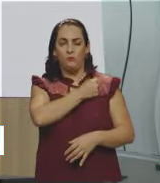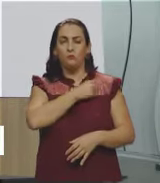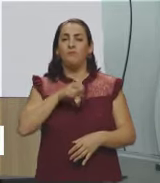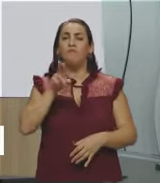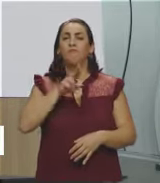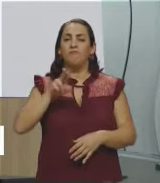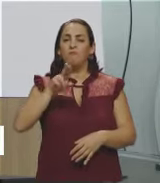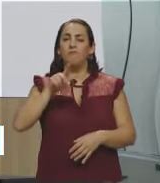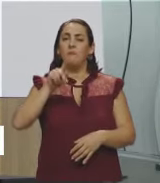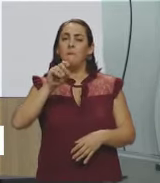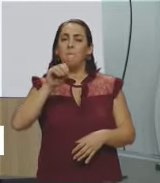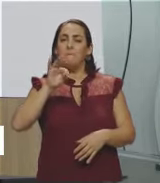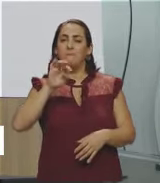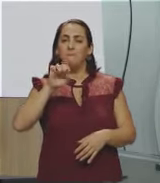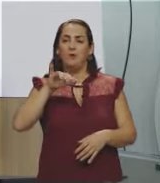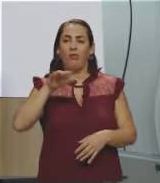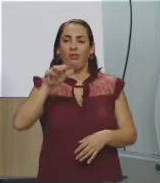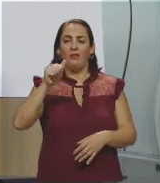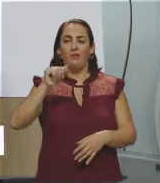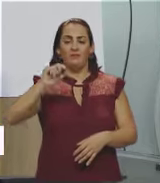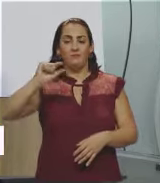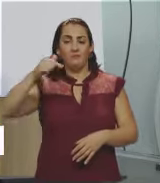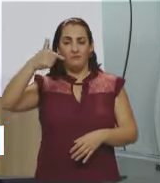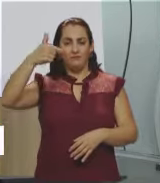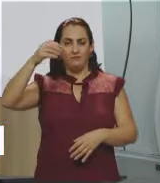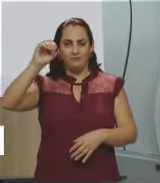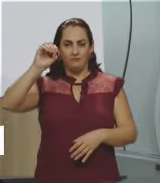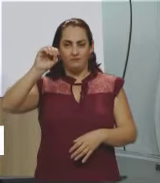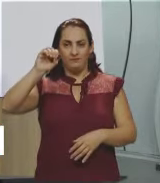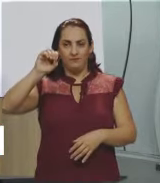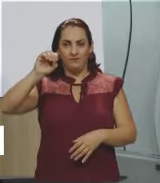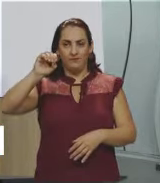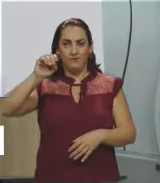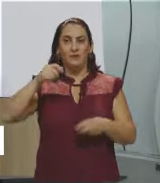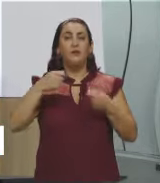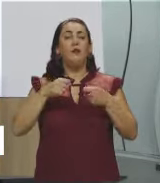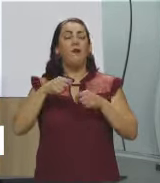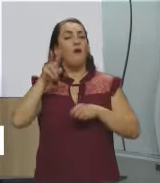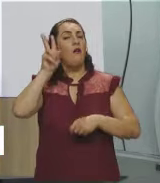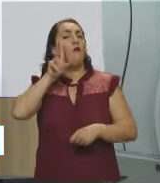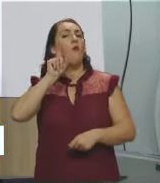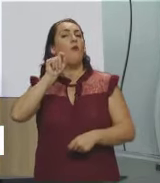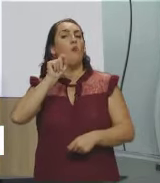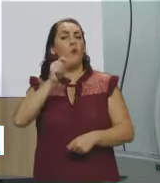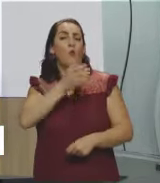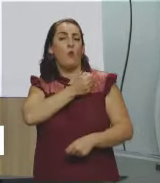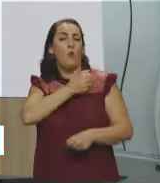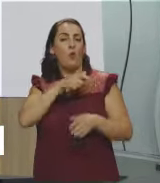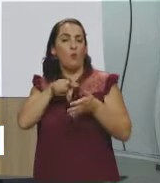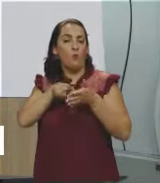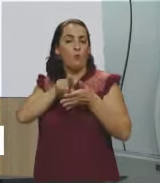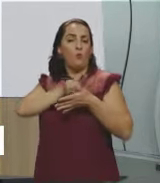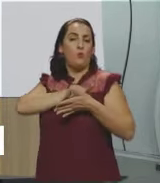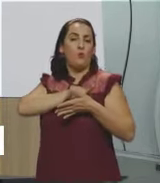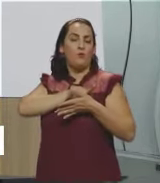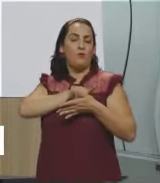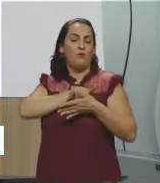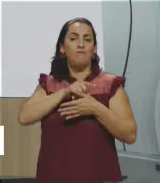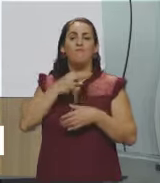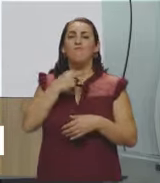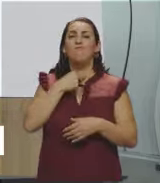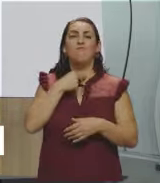a gente tem que prestar atenção numa coisa. Esse número que está aqui, ó, que antecede a minha potência, ele não pode